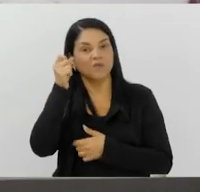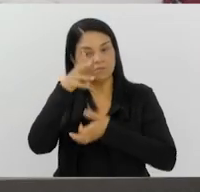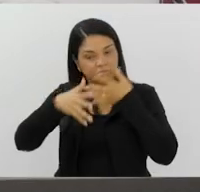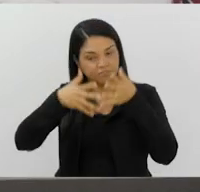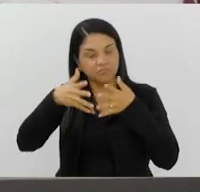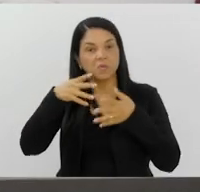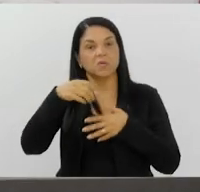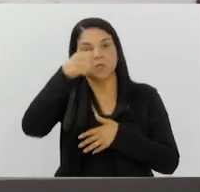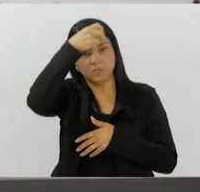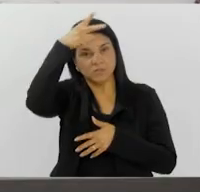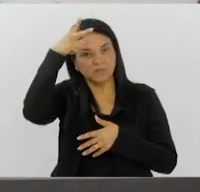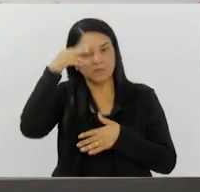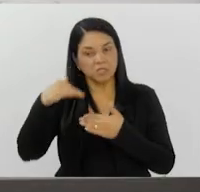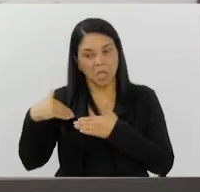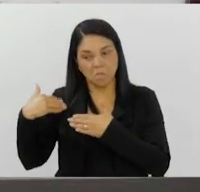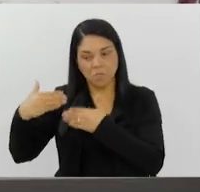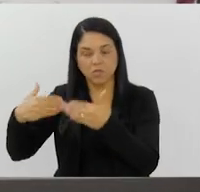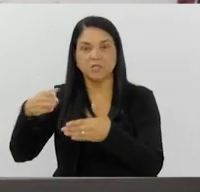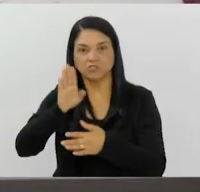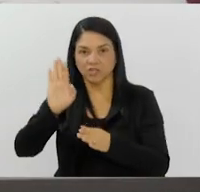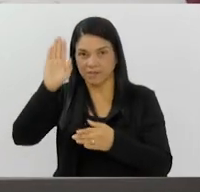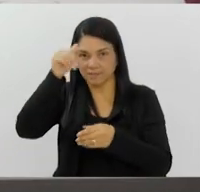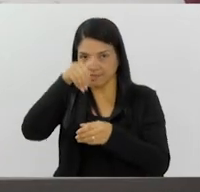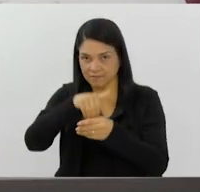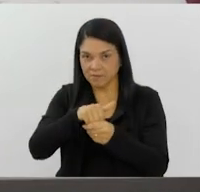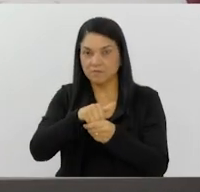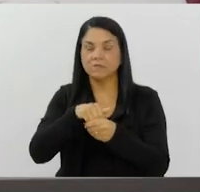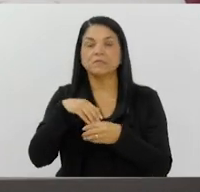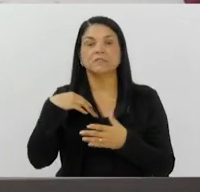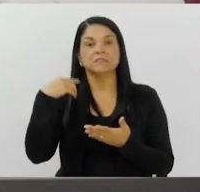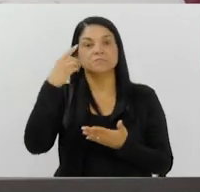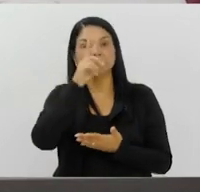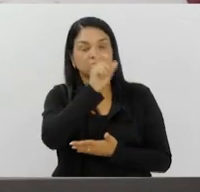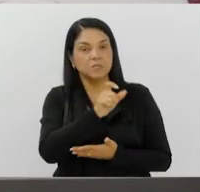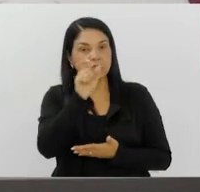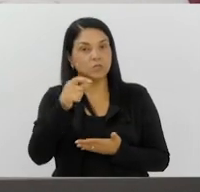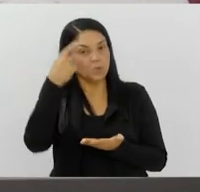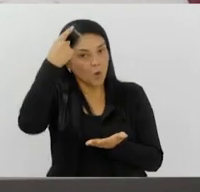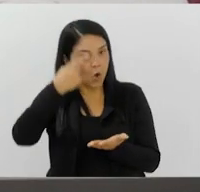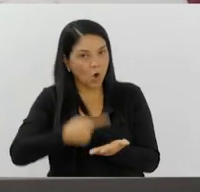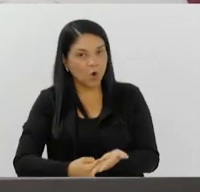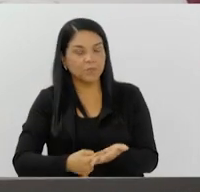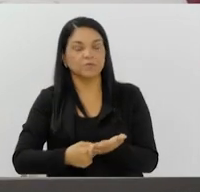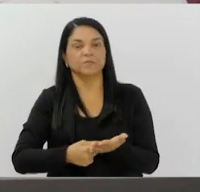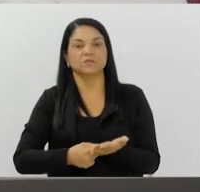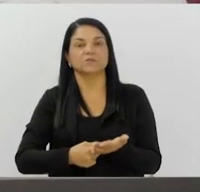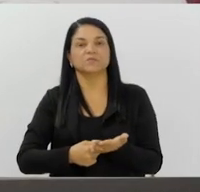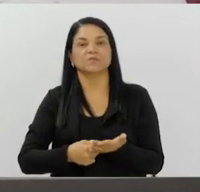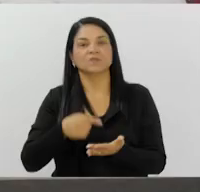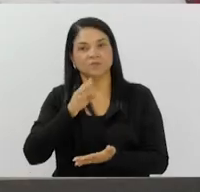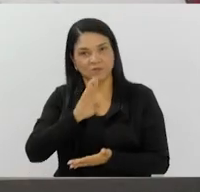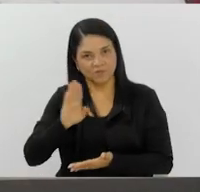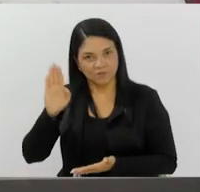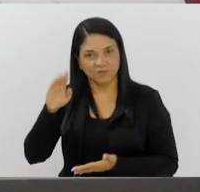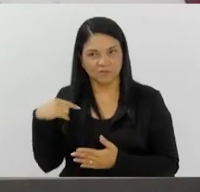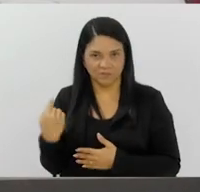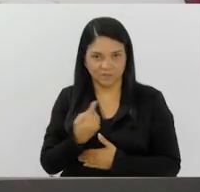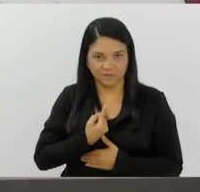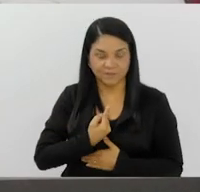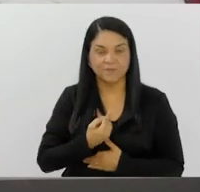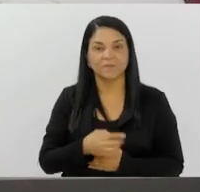processo de eleição é bom as pessoas se comprometerem com isso também os nossos candidatos Então